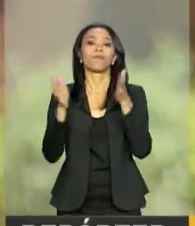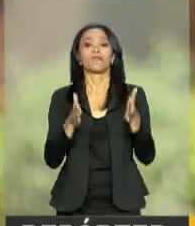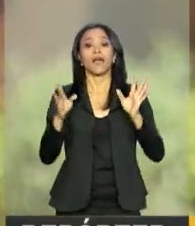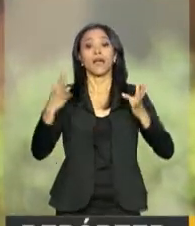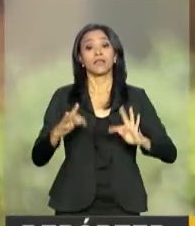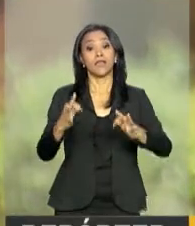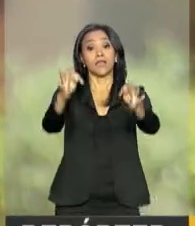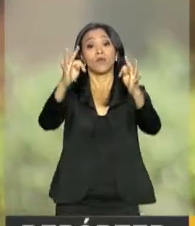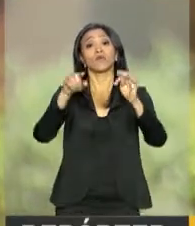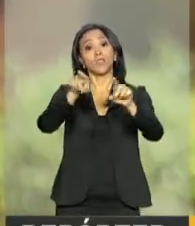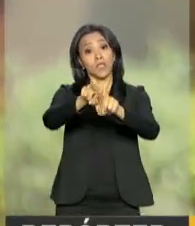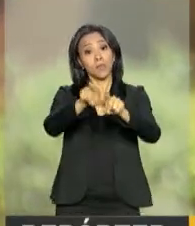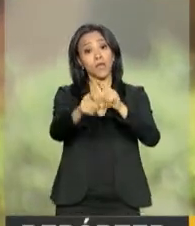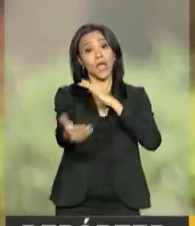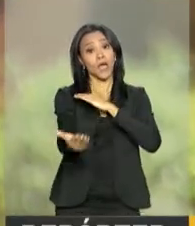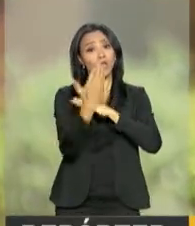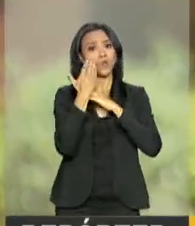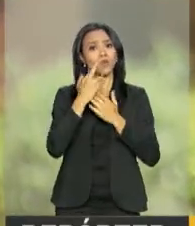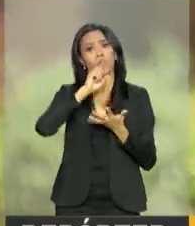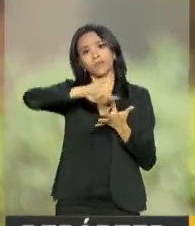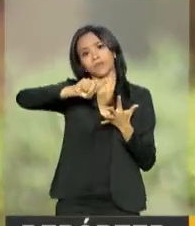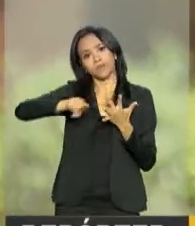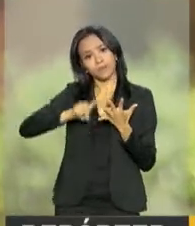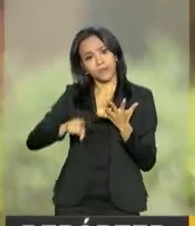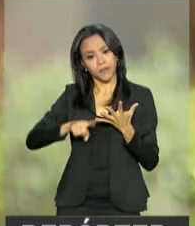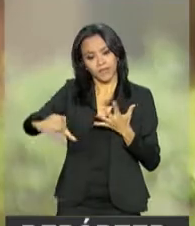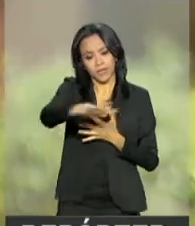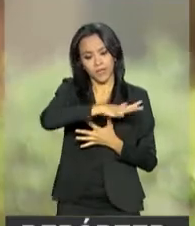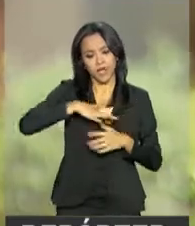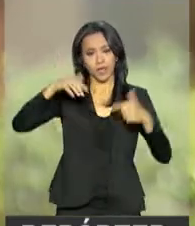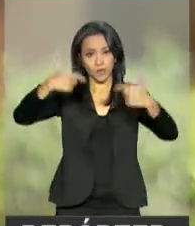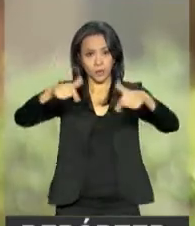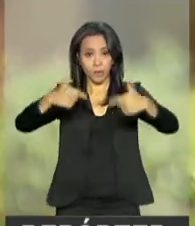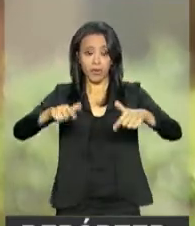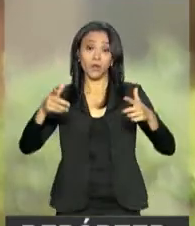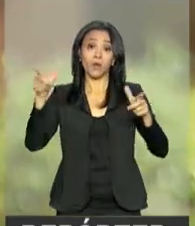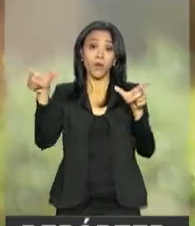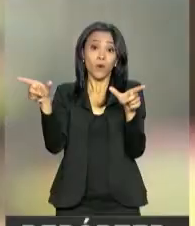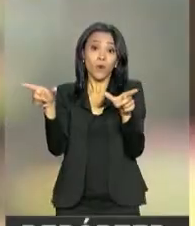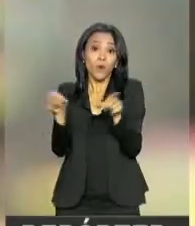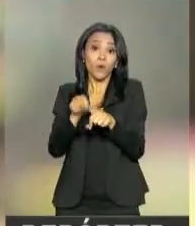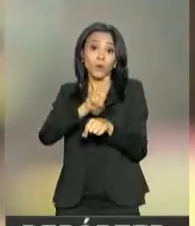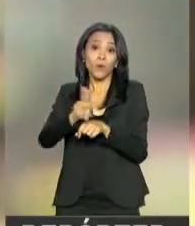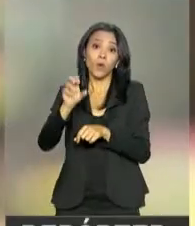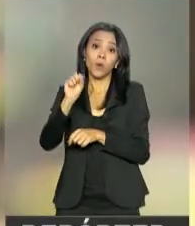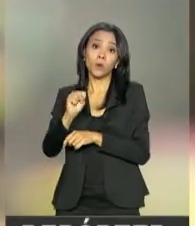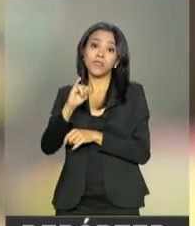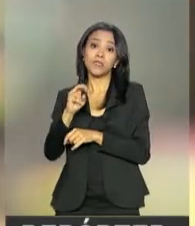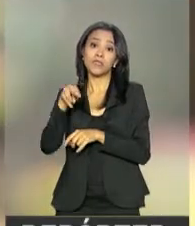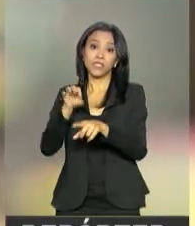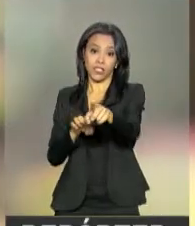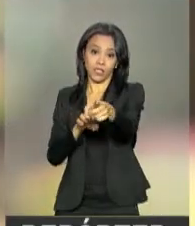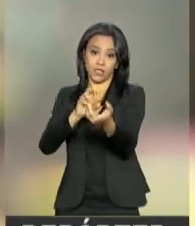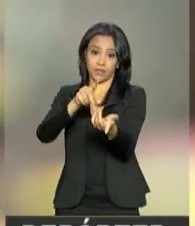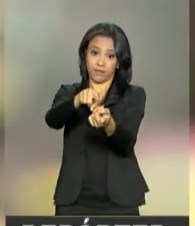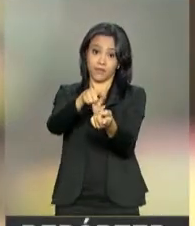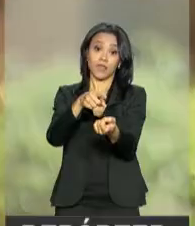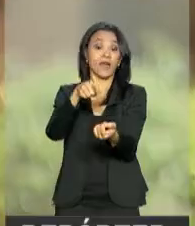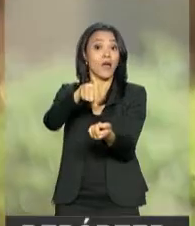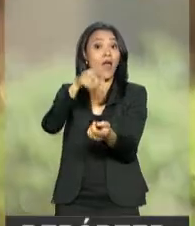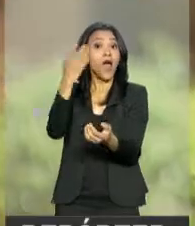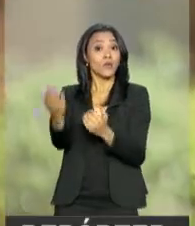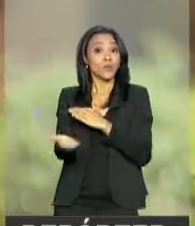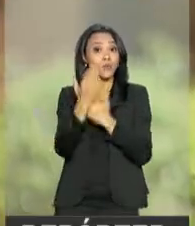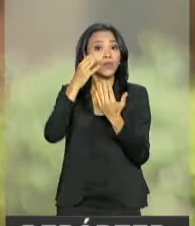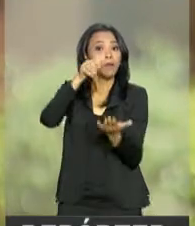responsável por outras revoluções no mundo do trabalho, entre elas o Cine Fácil. O aplicativo permite procurar vagas de emprego